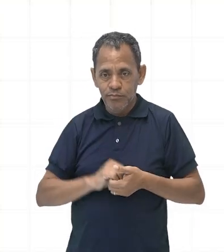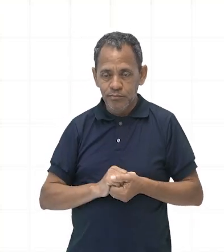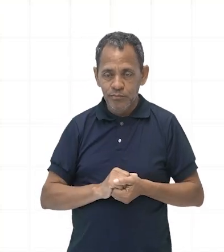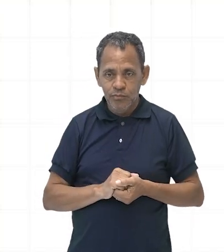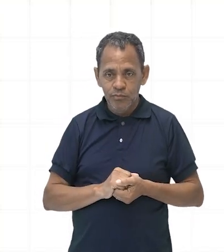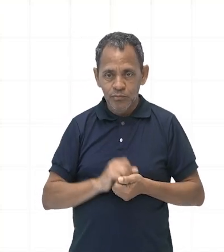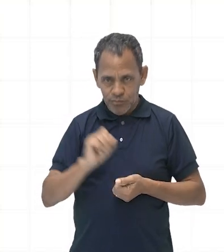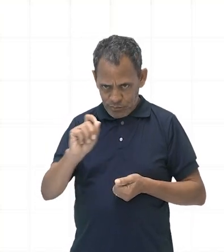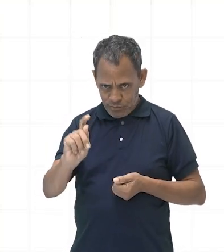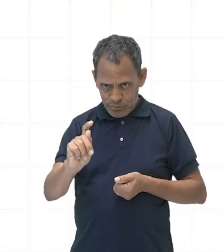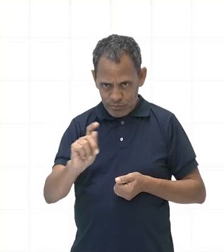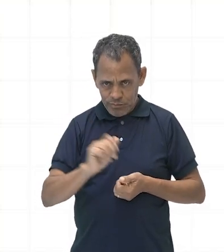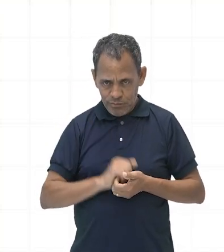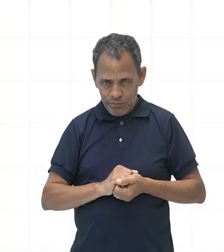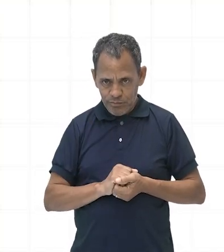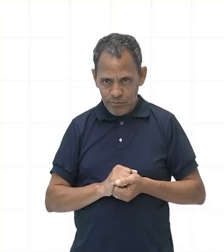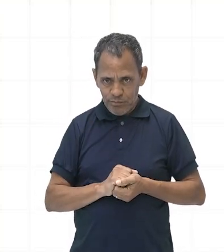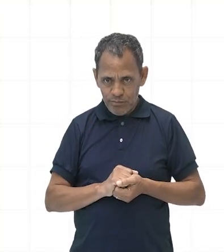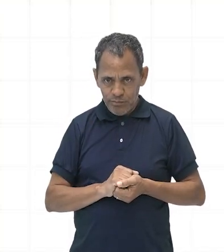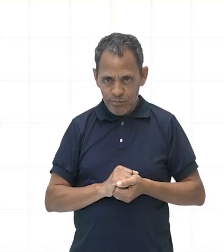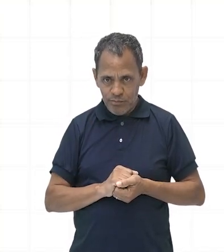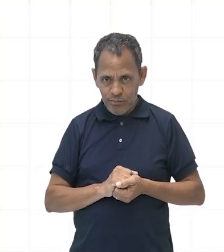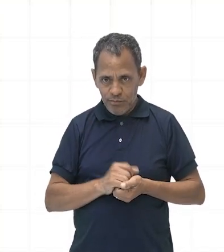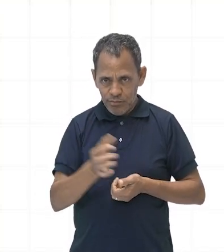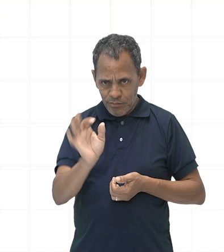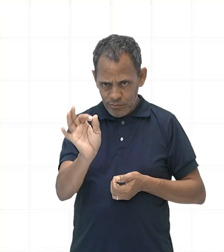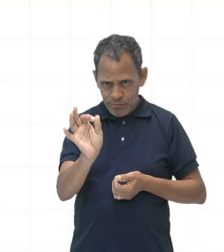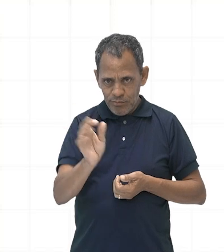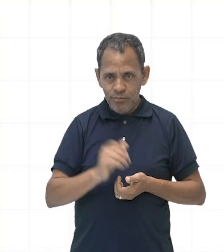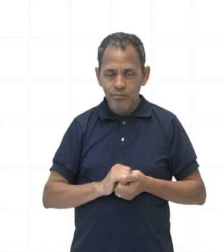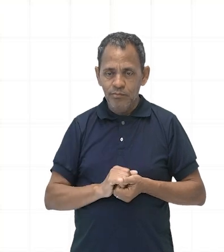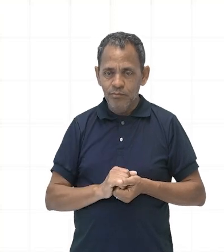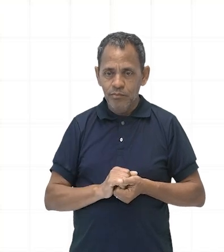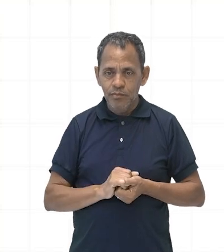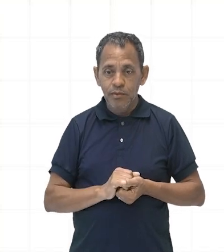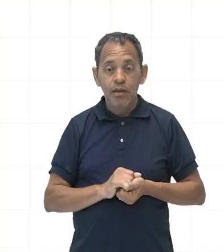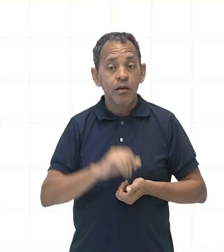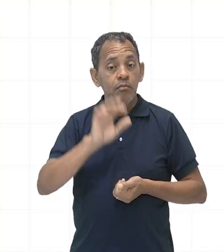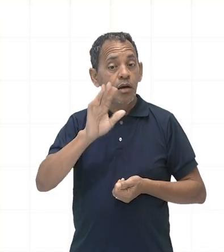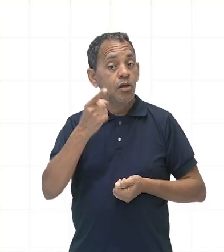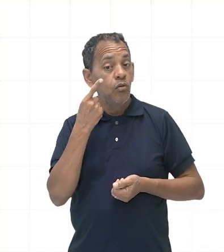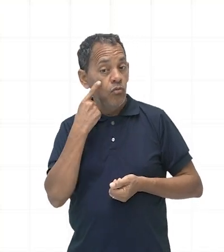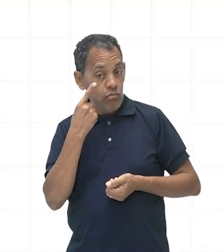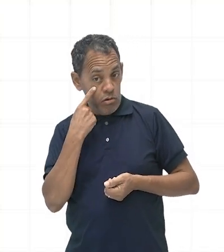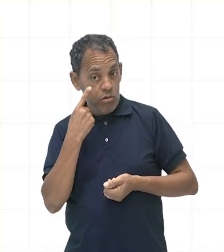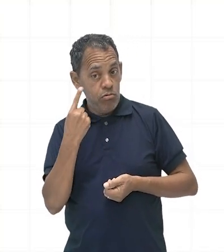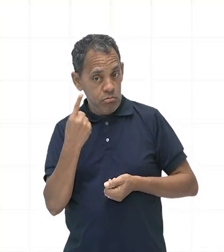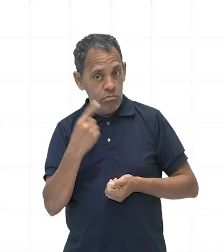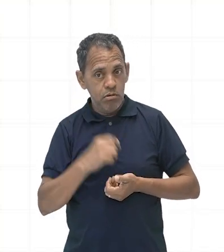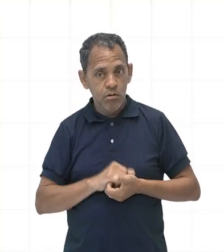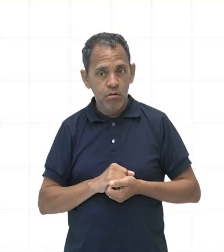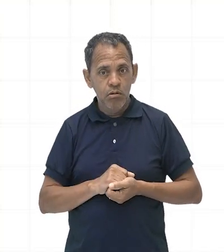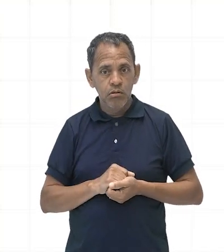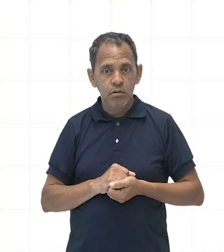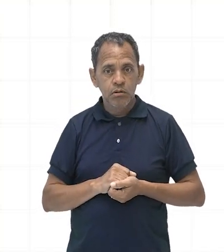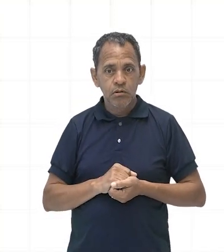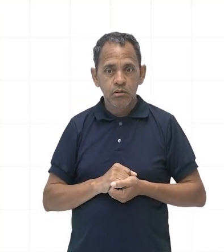Tudo bem até aí? Tudo certo, professor. Só que observe aqui, ó, quando eu faço esse corte